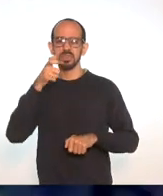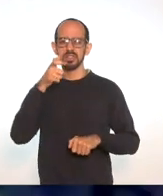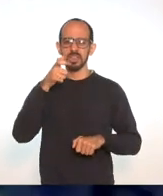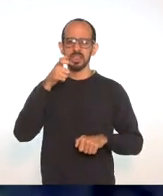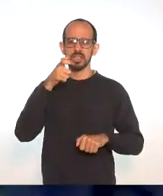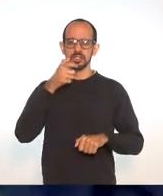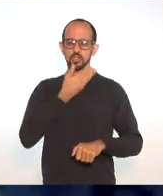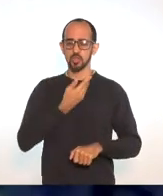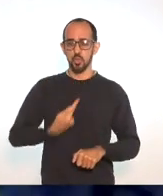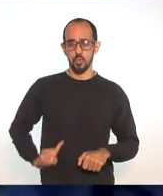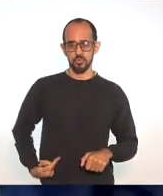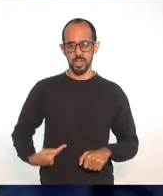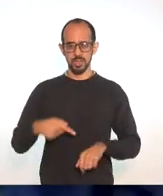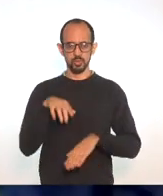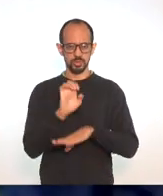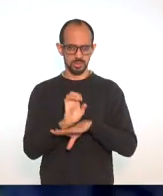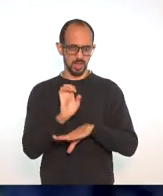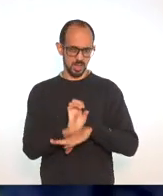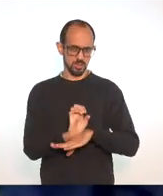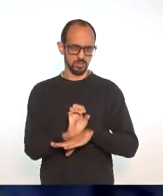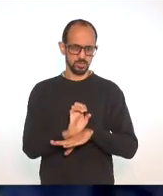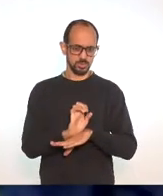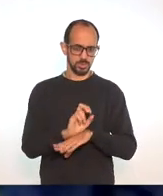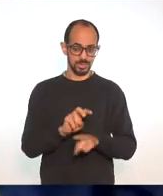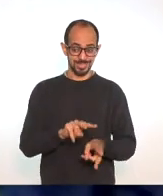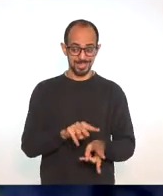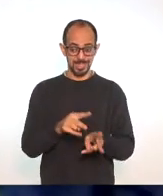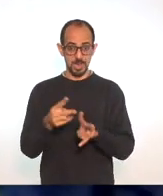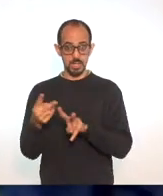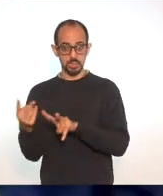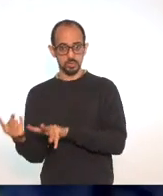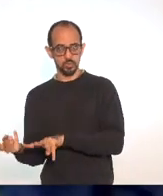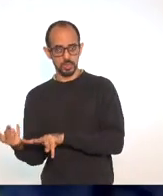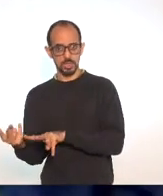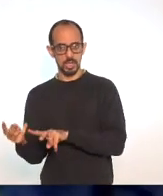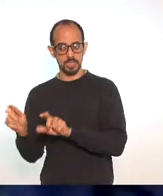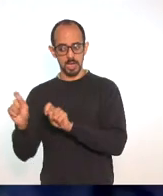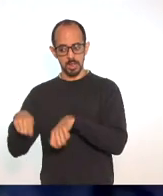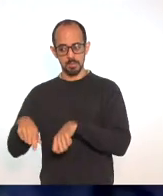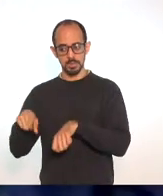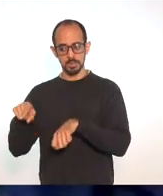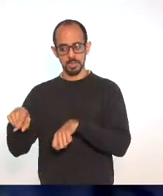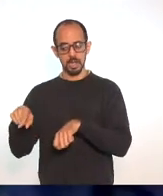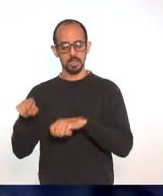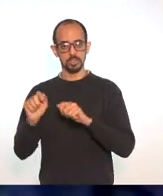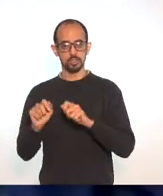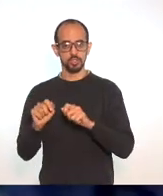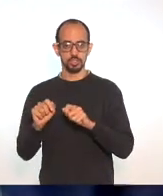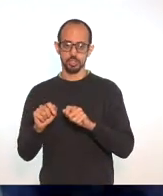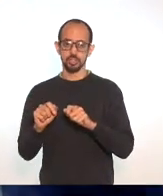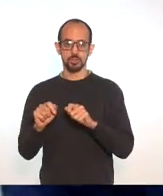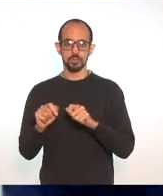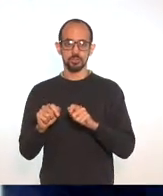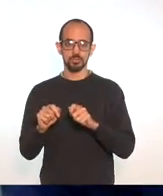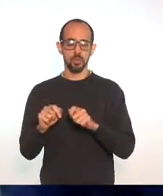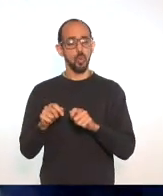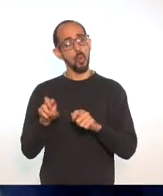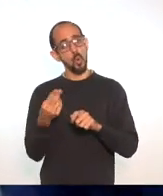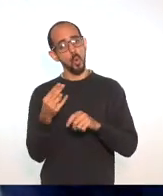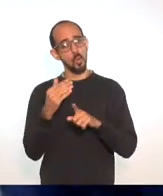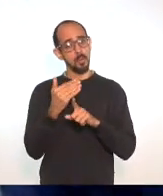do Governo do Estado em é transferir essa competência para amar é o pedaço dessa competência